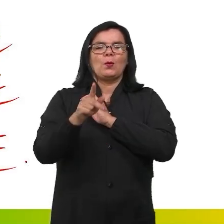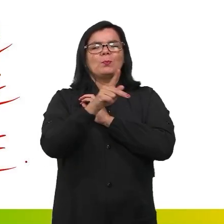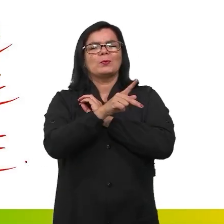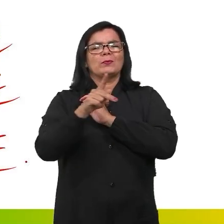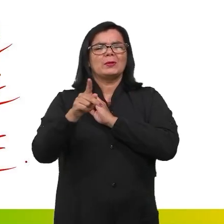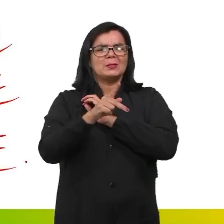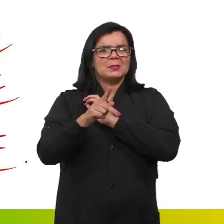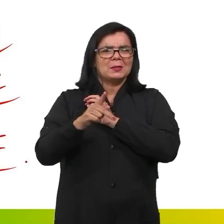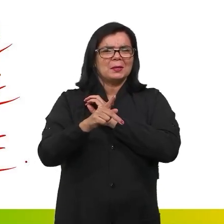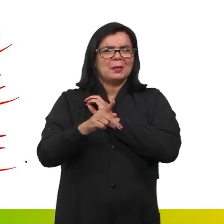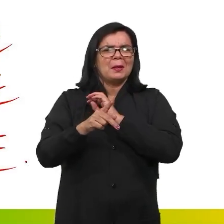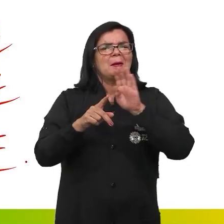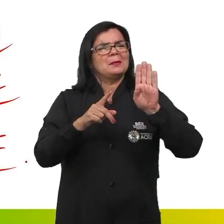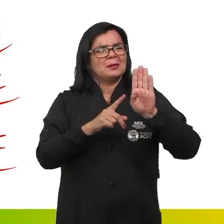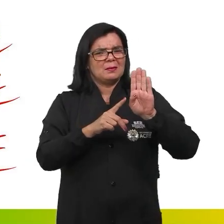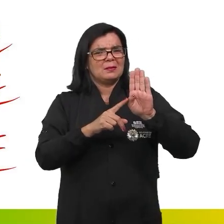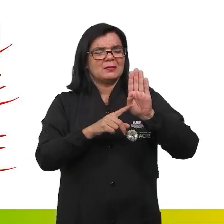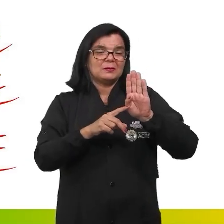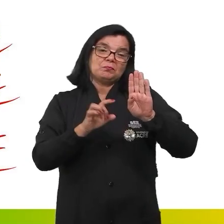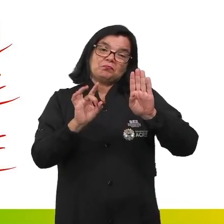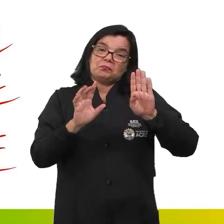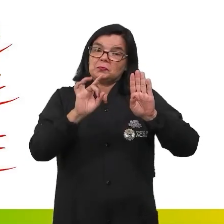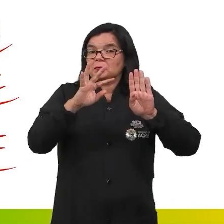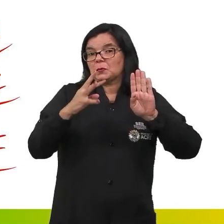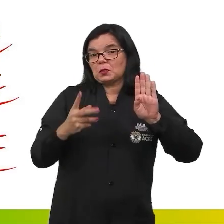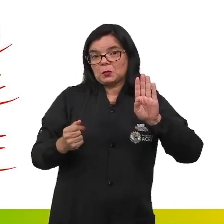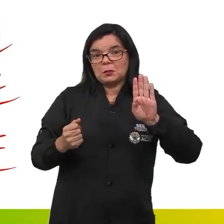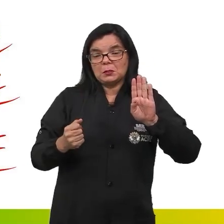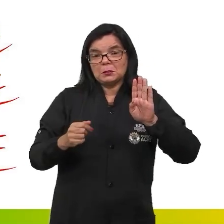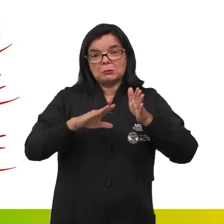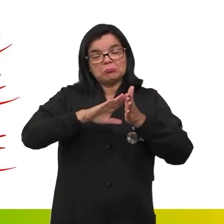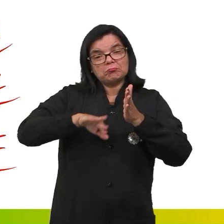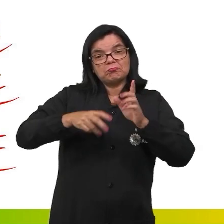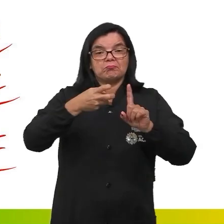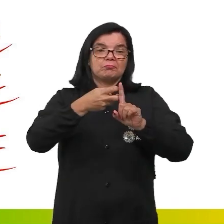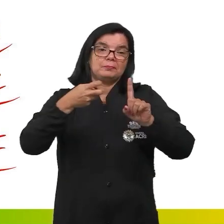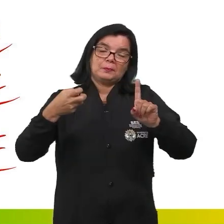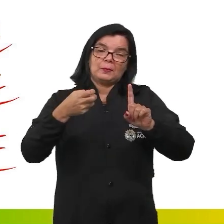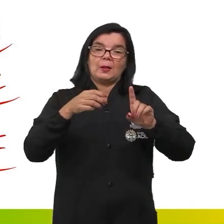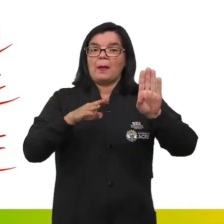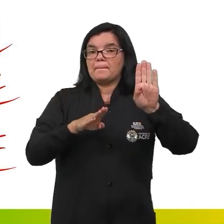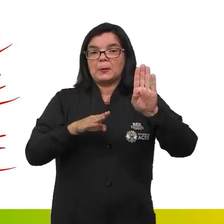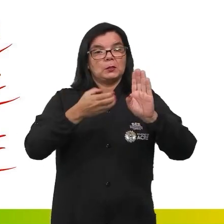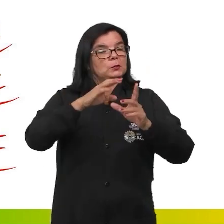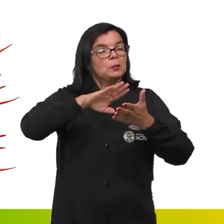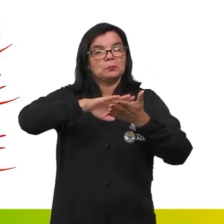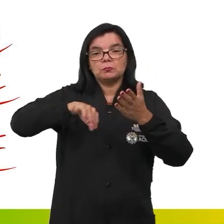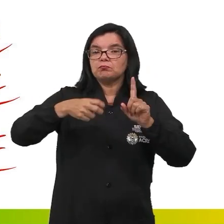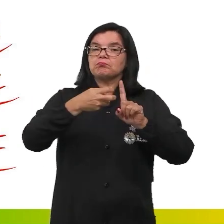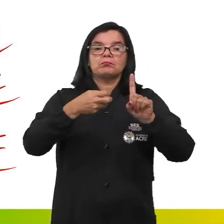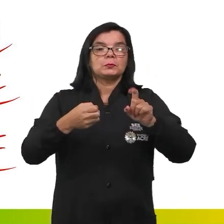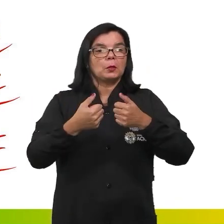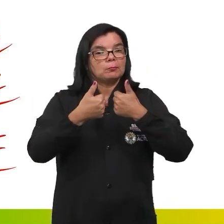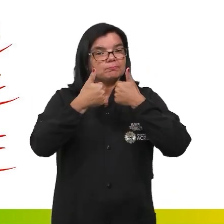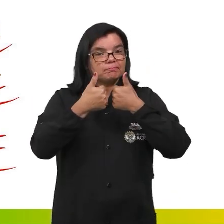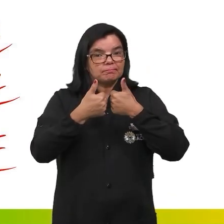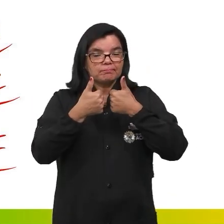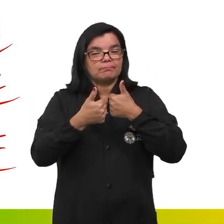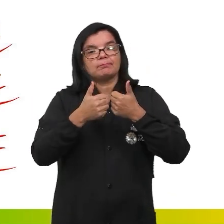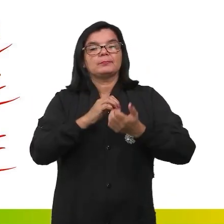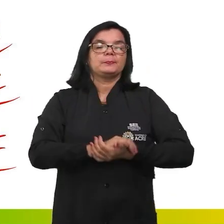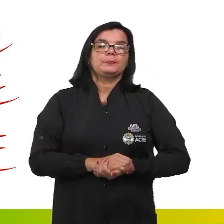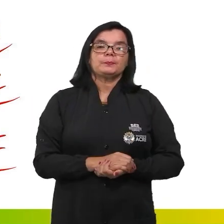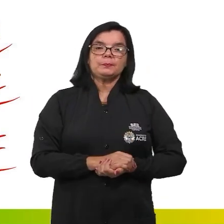Professor, a letra B eu nem sei, mas só sobrou ela, que todo mundo fala excluiu a língua indígena, a letra B não excluiu a língua indígena. Beleza, então é essa mesmo, vai ser